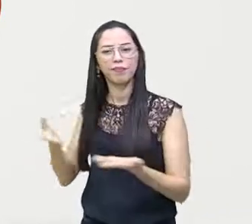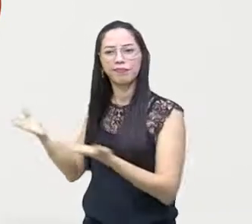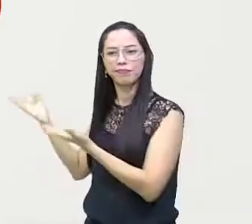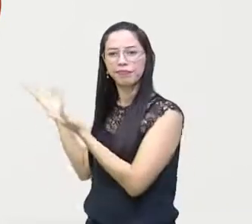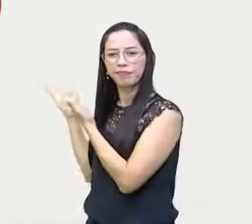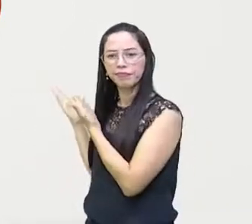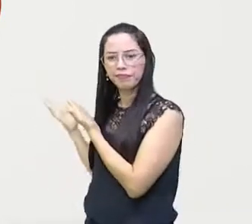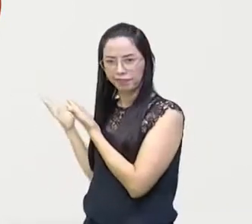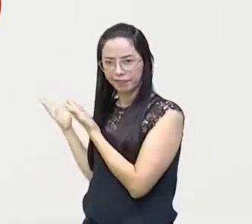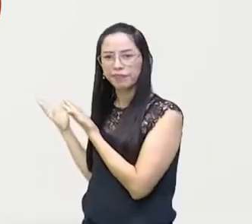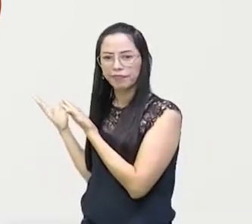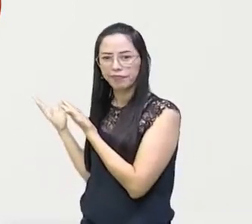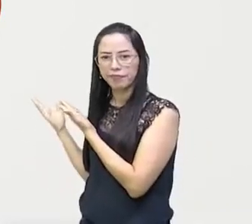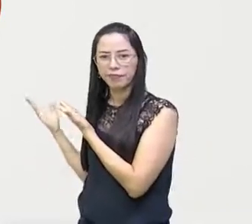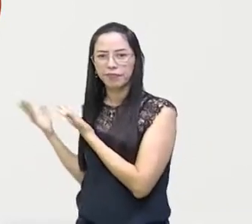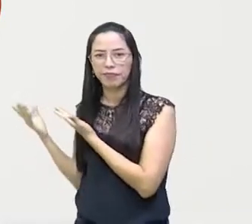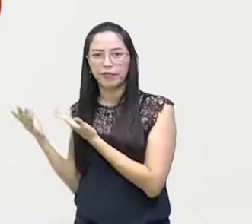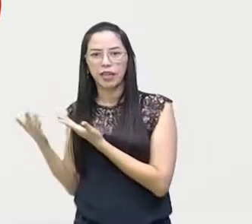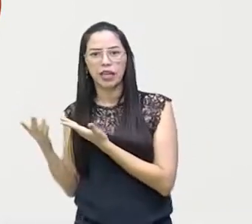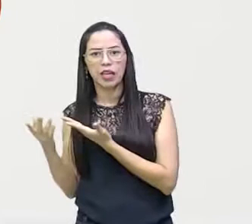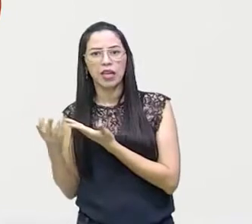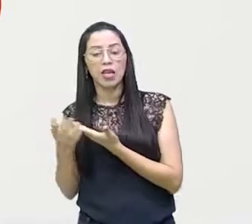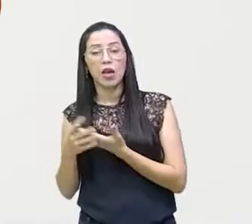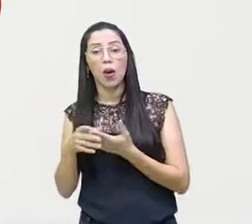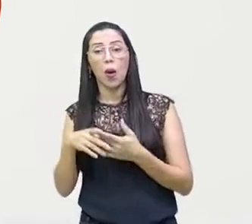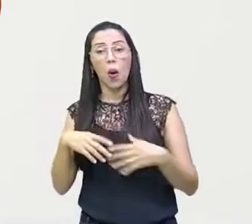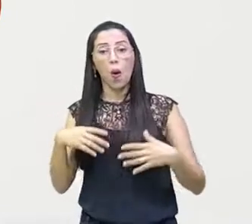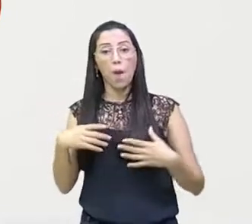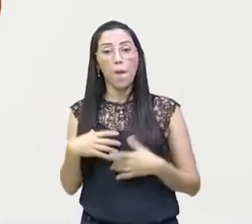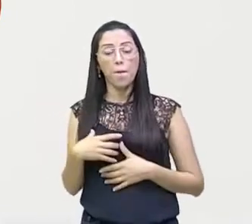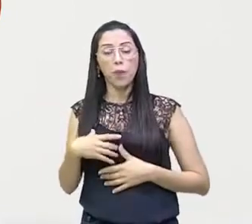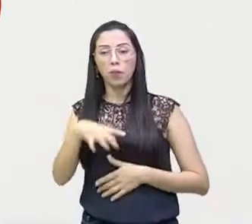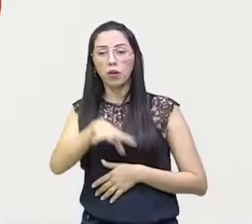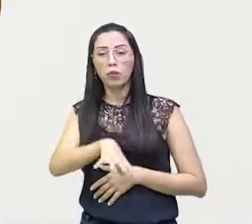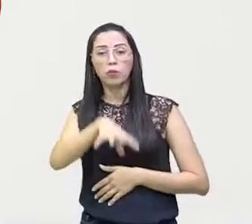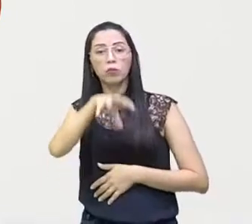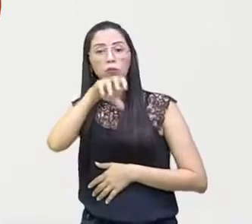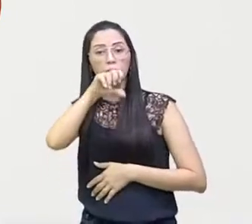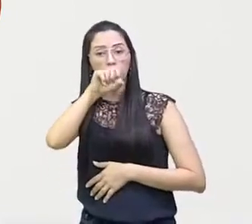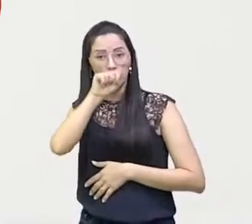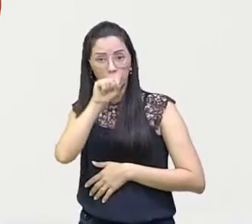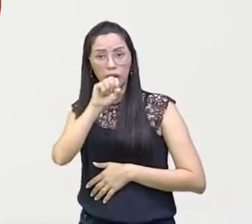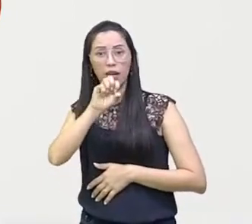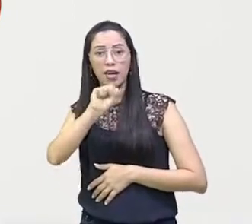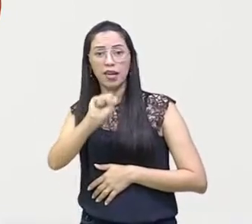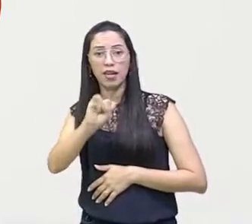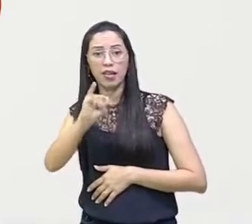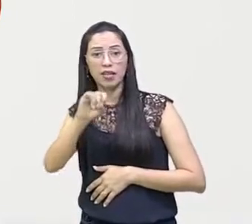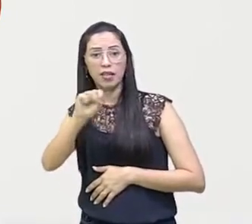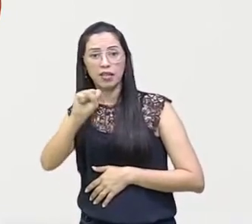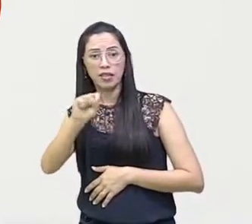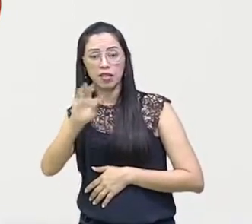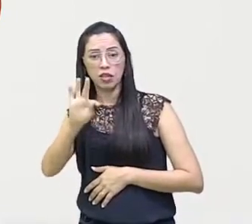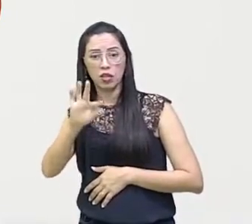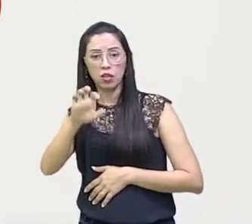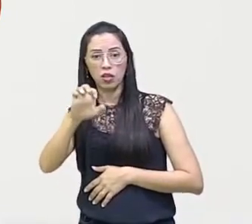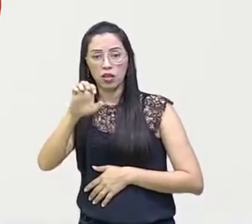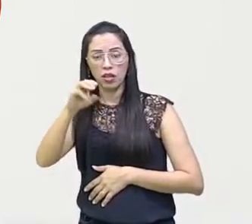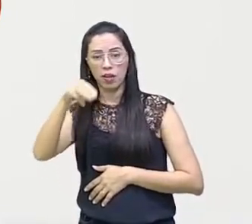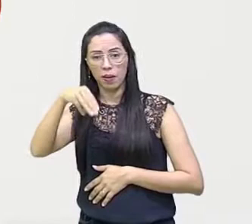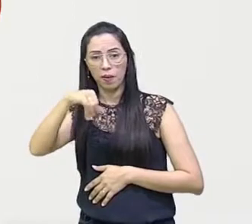a respiração pulmonar e uma circulação sistêmica. Ou seja, é a mesma, muito parecida com a